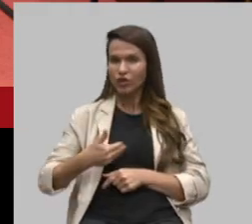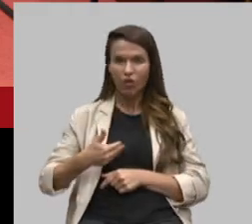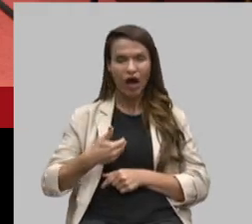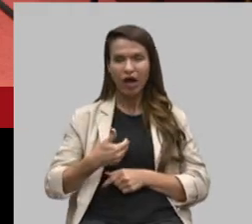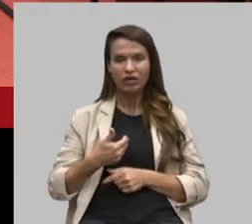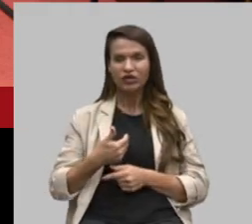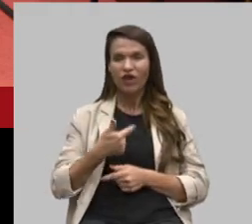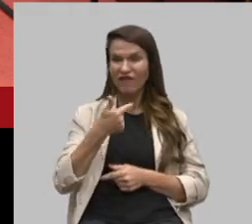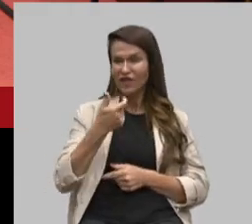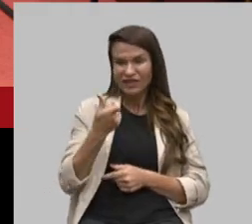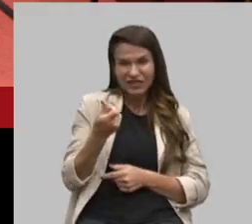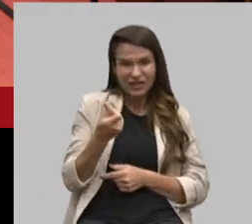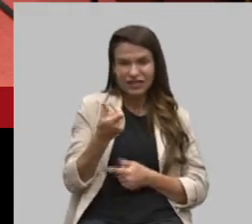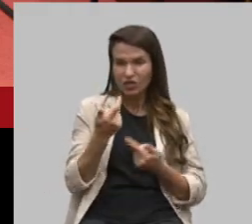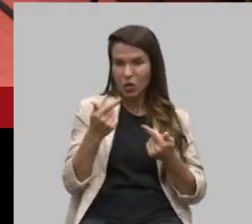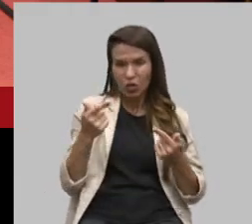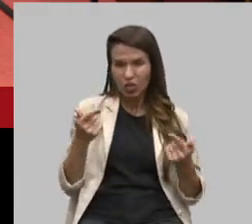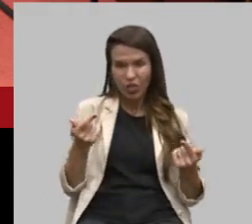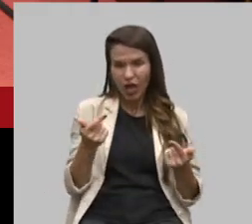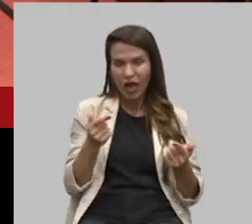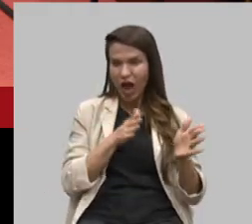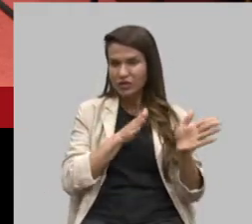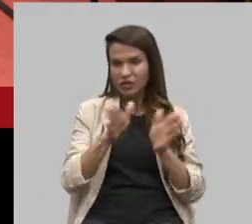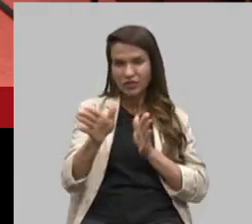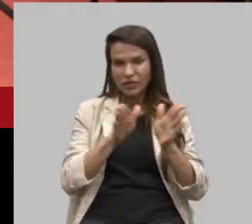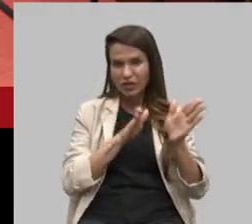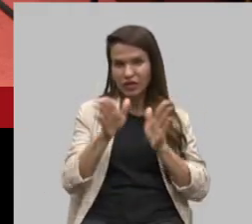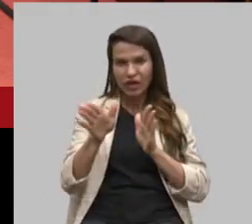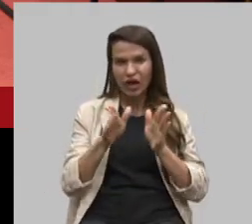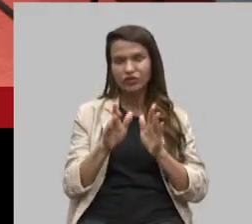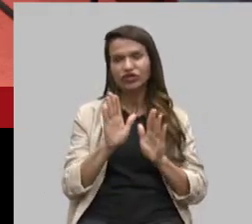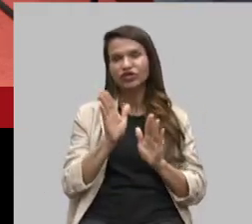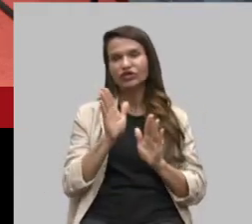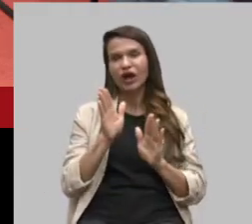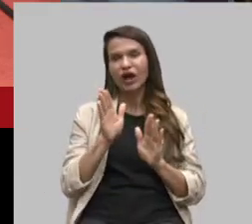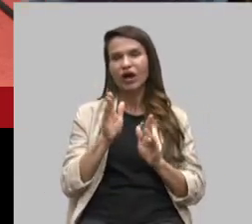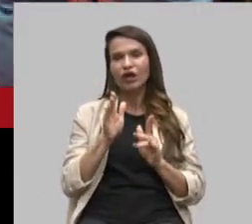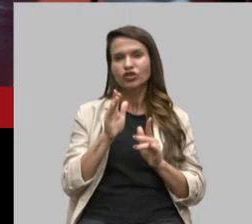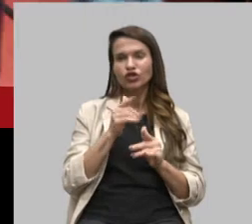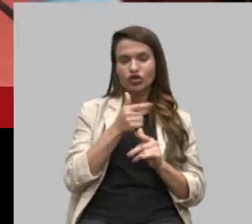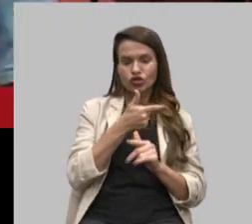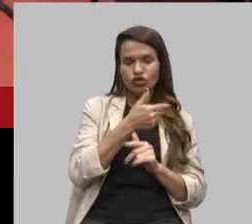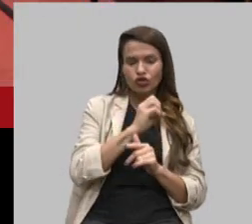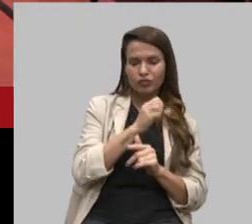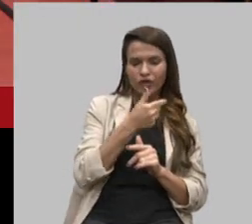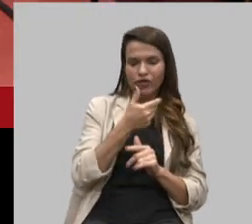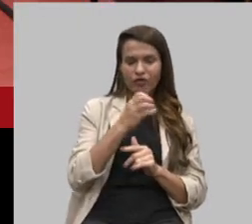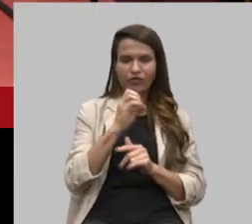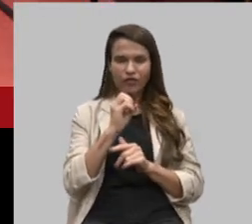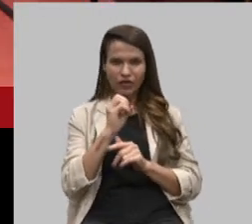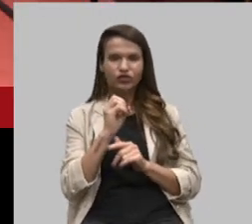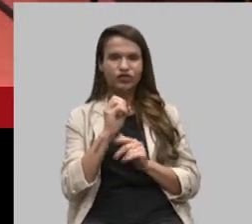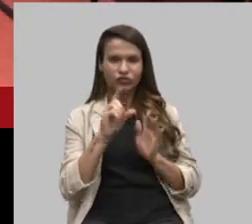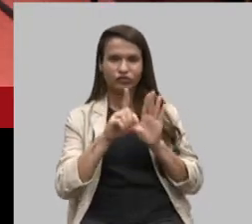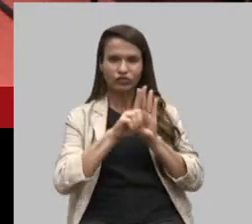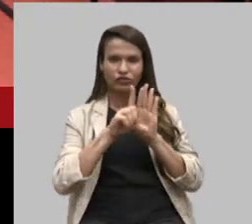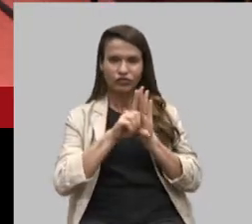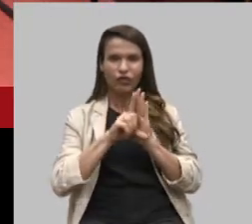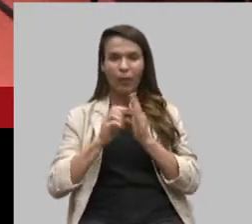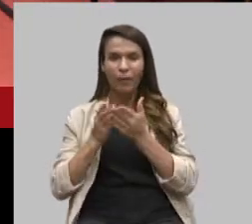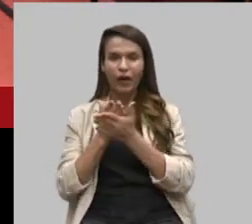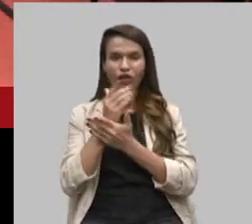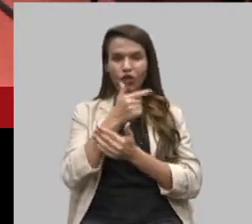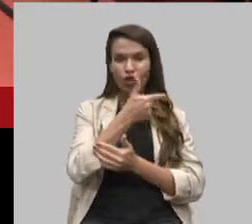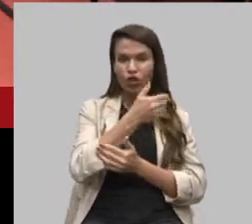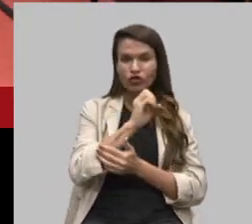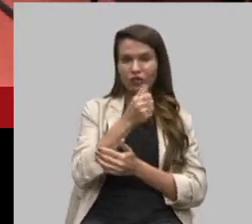acessibilidade em pleno a gente tá já isso de 2020 para frente essa lei foi prolongada em 2015 já estamos